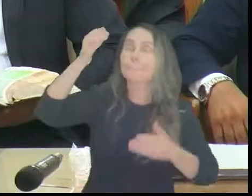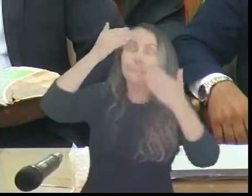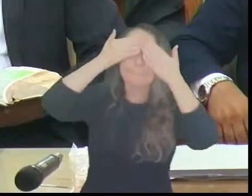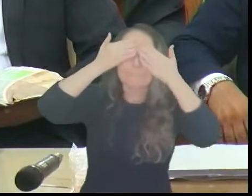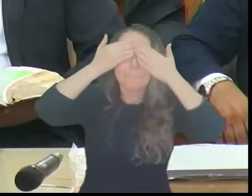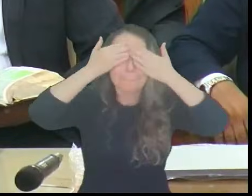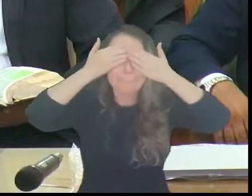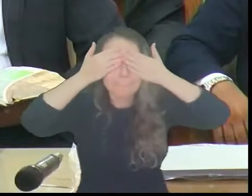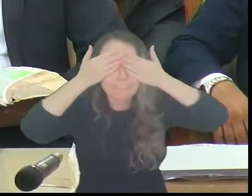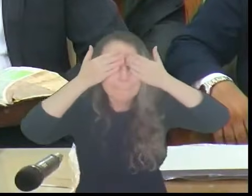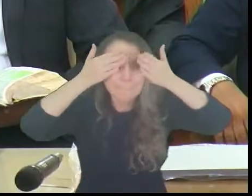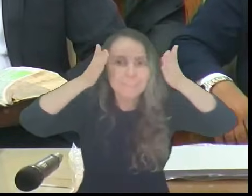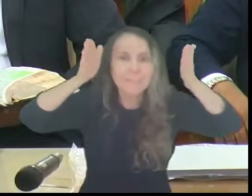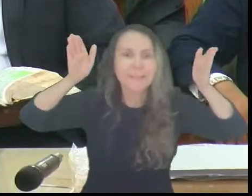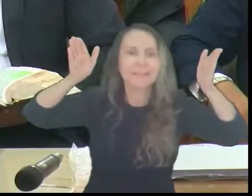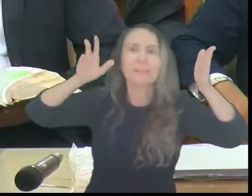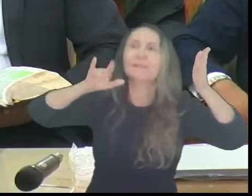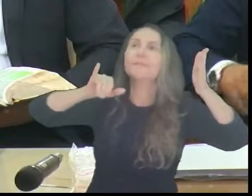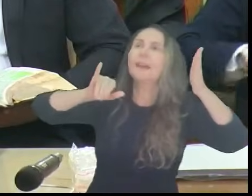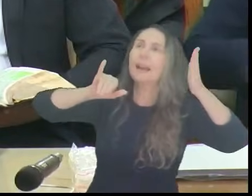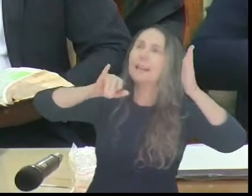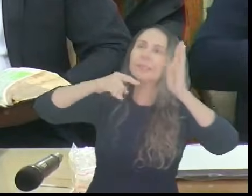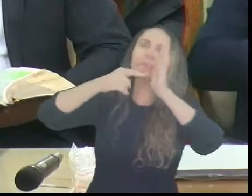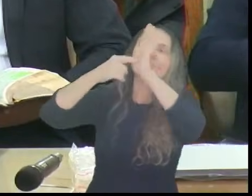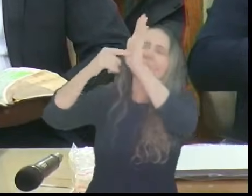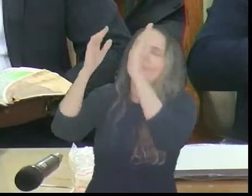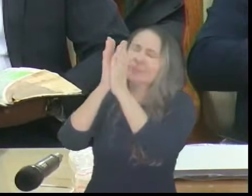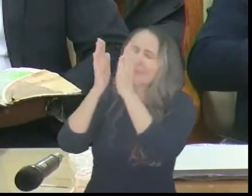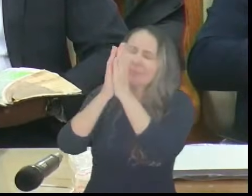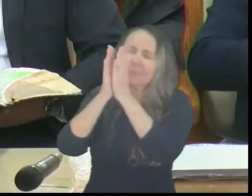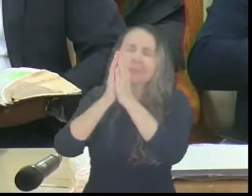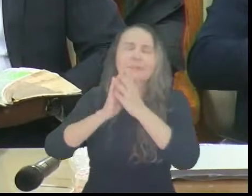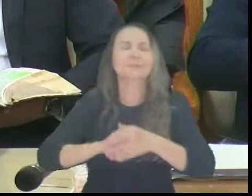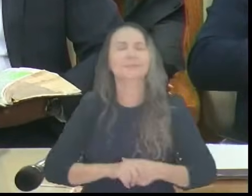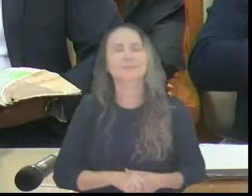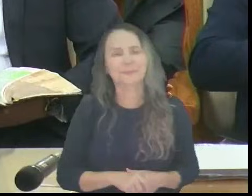seus horizontes e você vai ter muito o que apresentar a Deus.